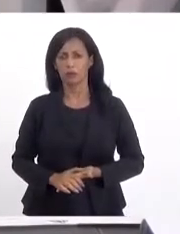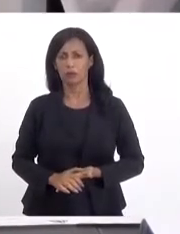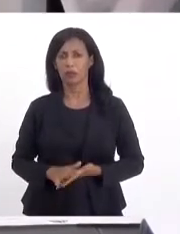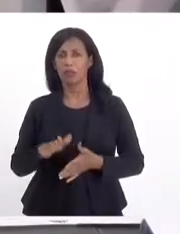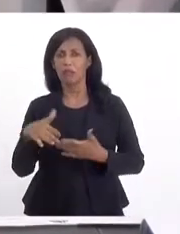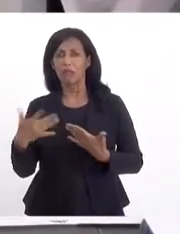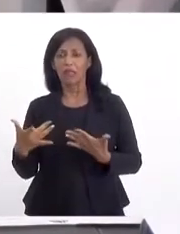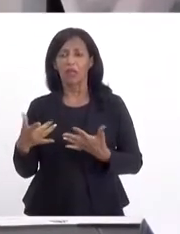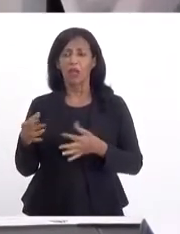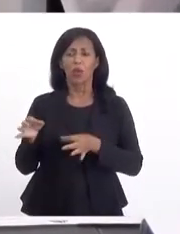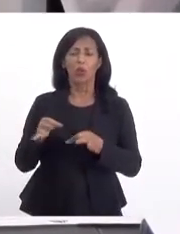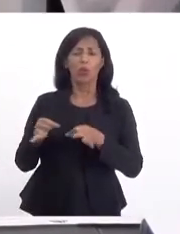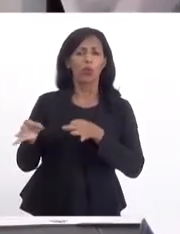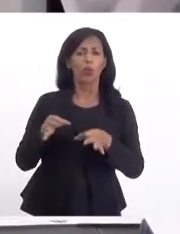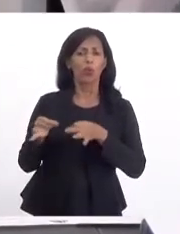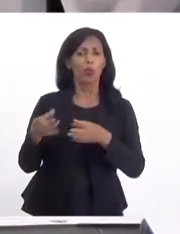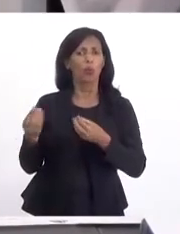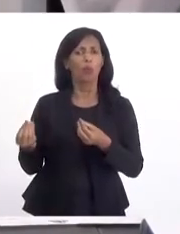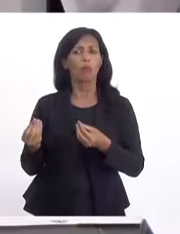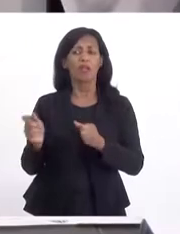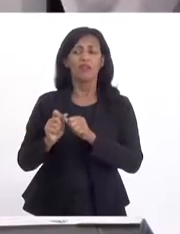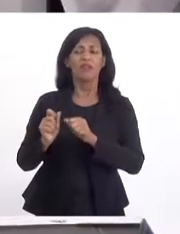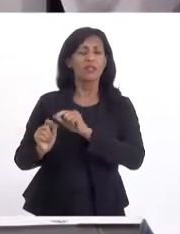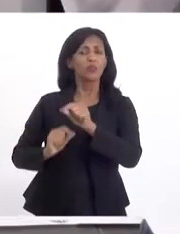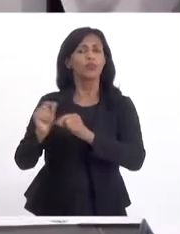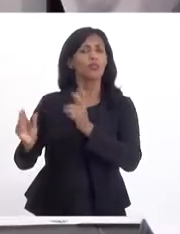que instrumento e para fazer o quê?